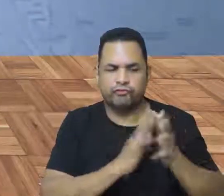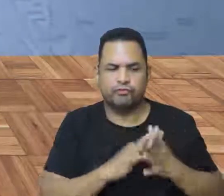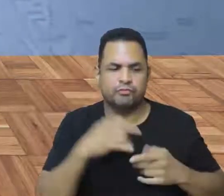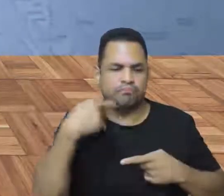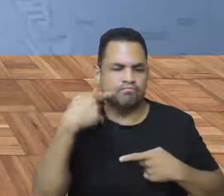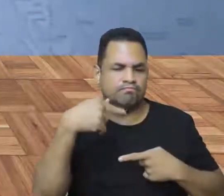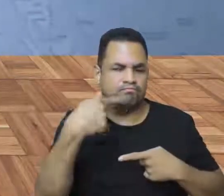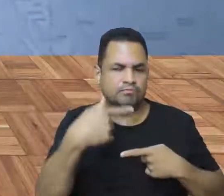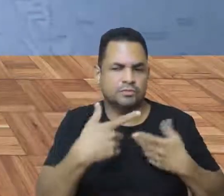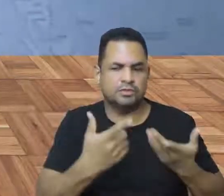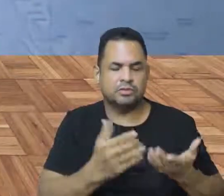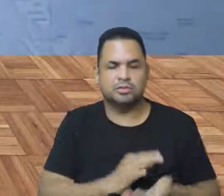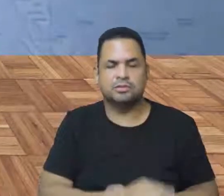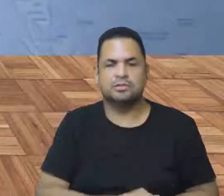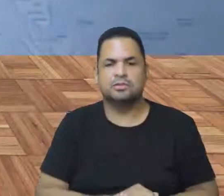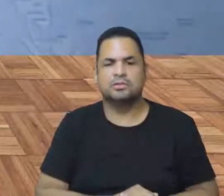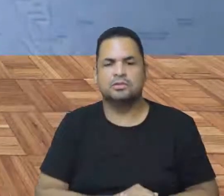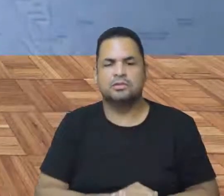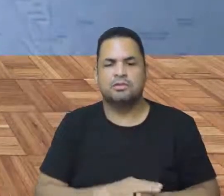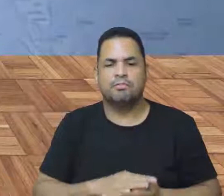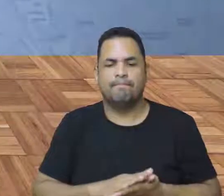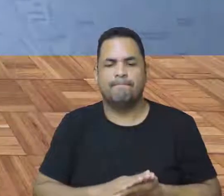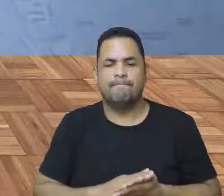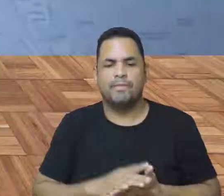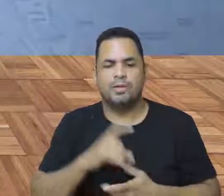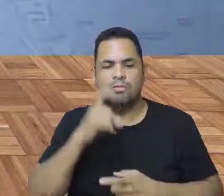preocupado com o equilíbrio?